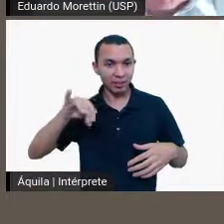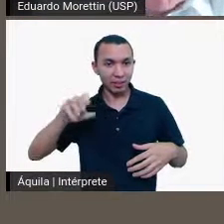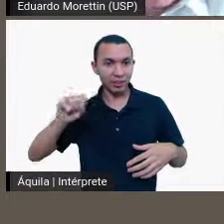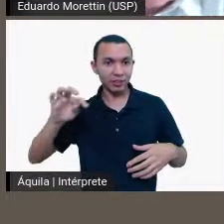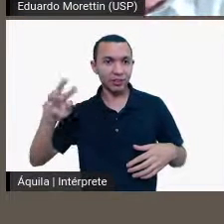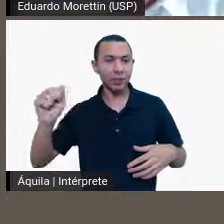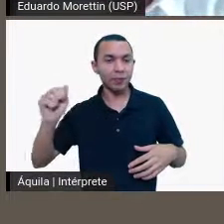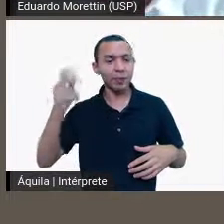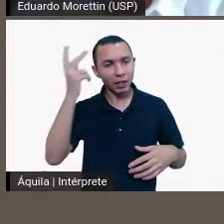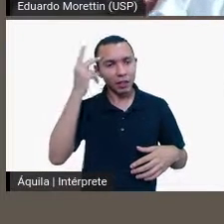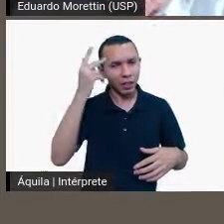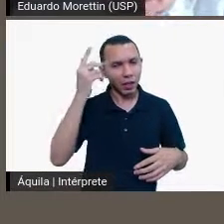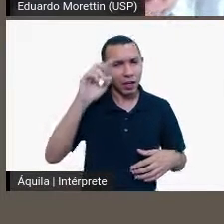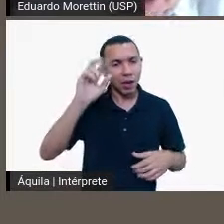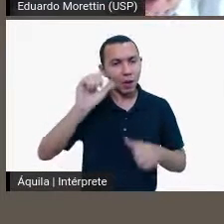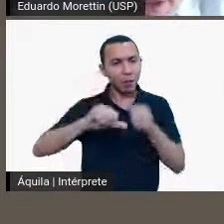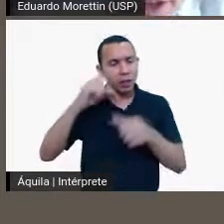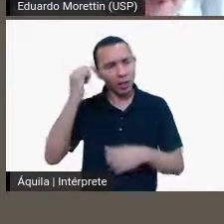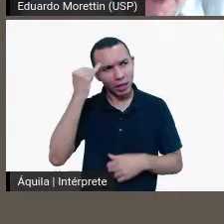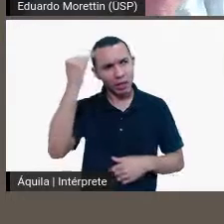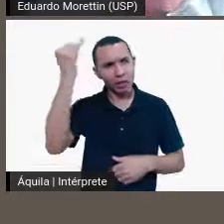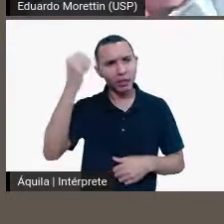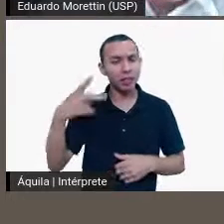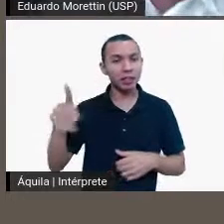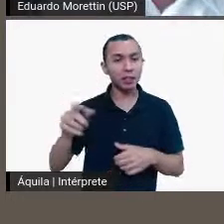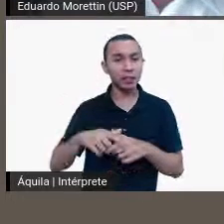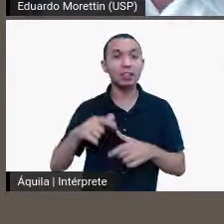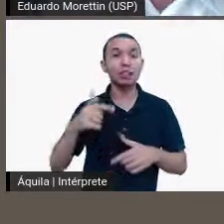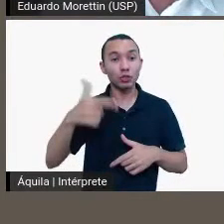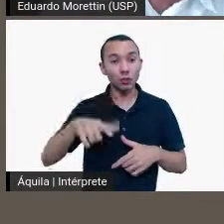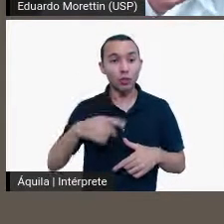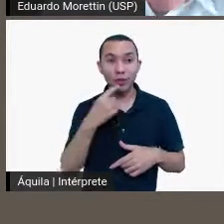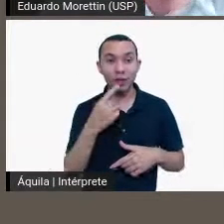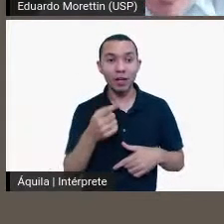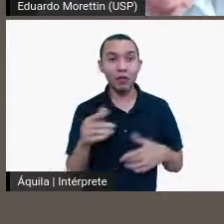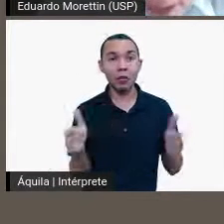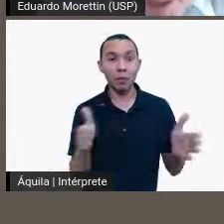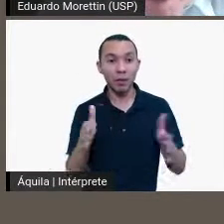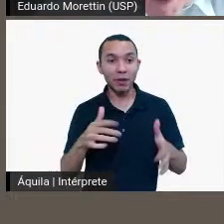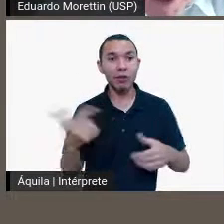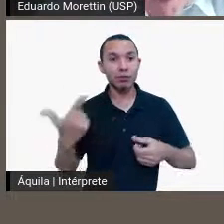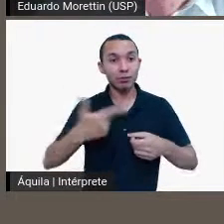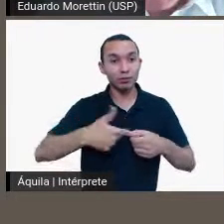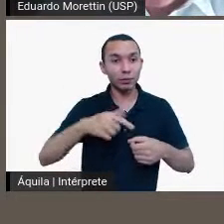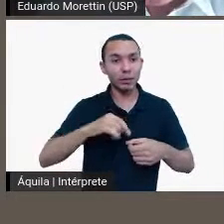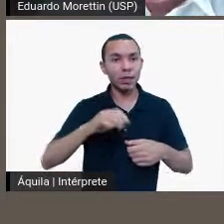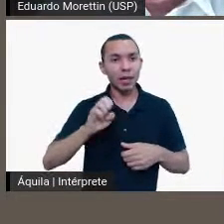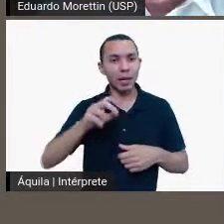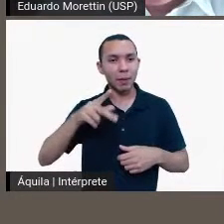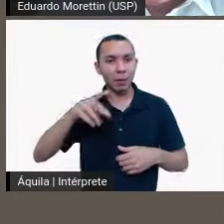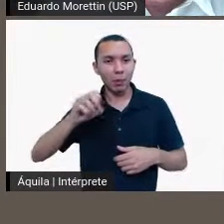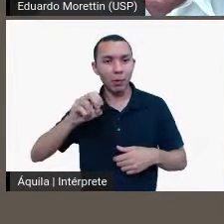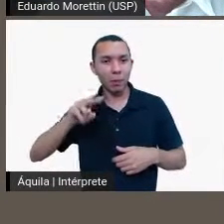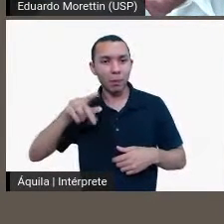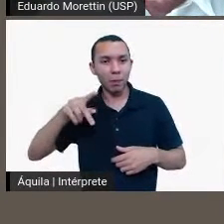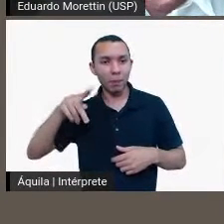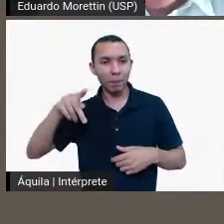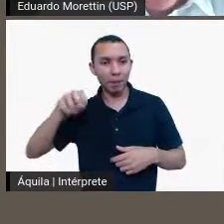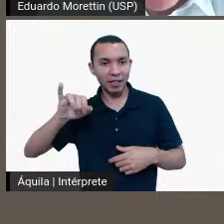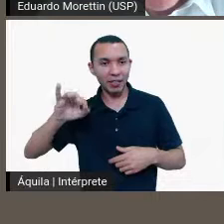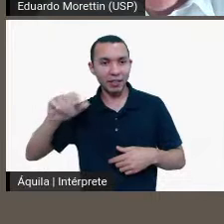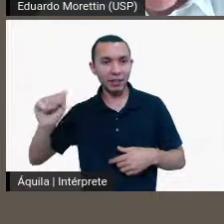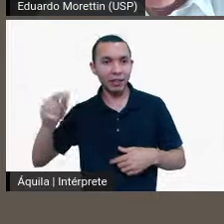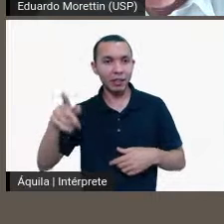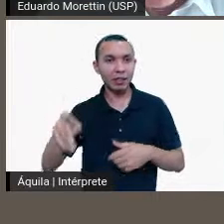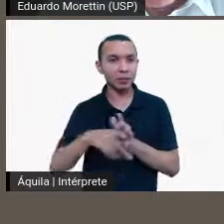as façanhas dos seus maiores, reeditam, no século da gasolina, a epopeia das bandeiras. Os bandeirantes de hoje